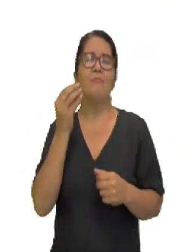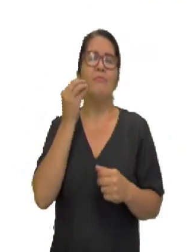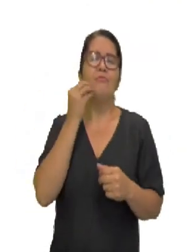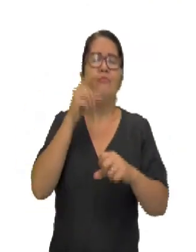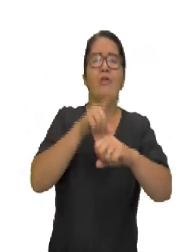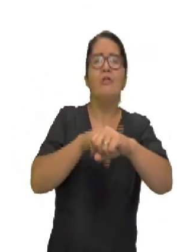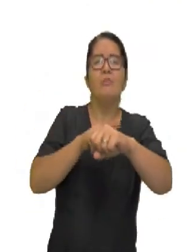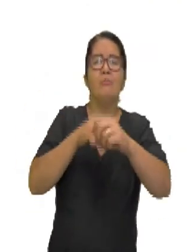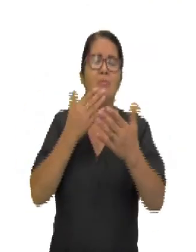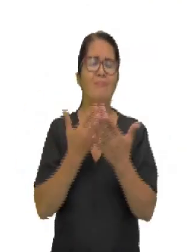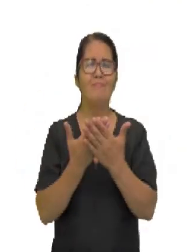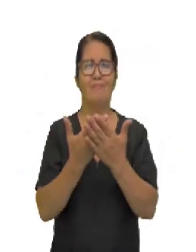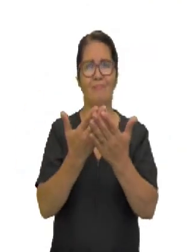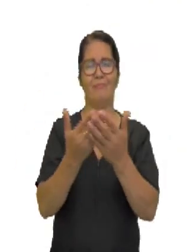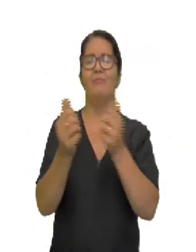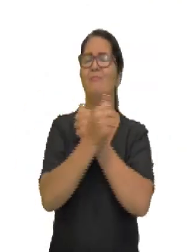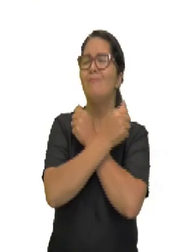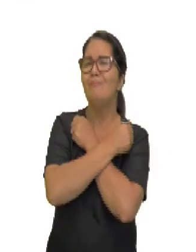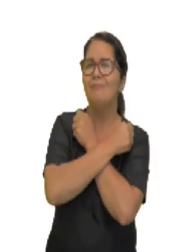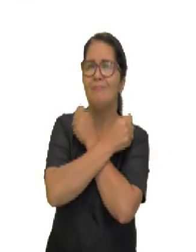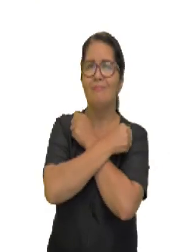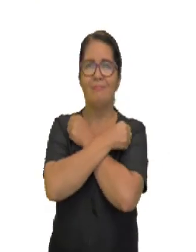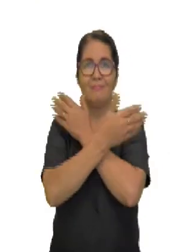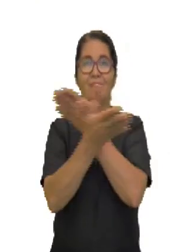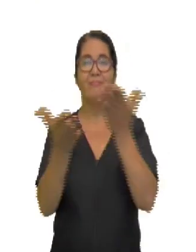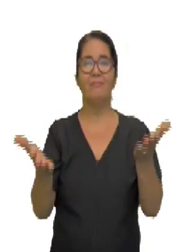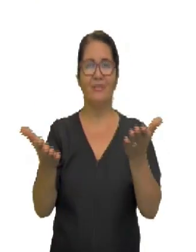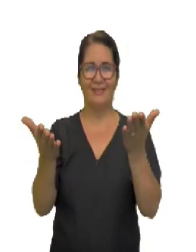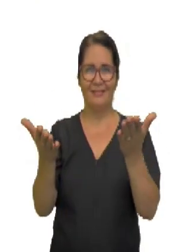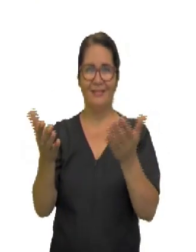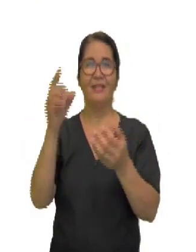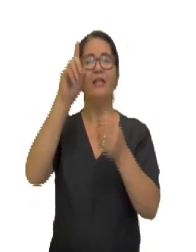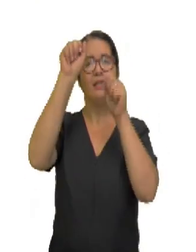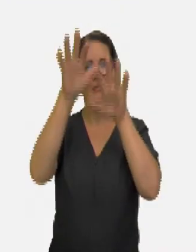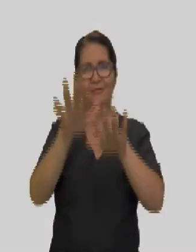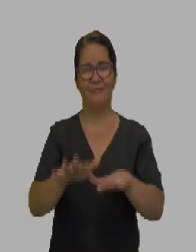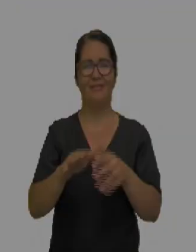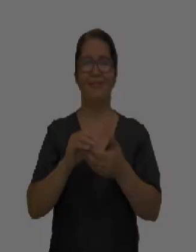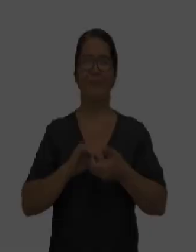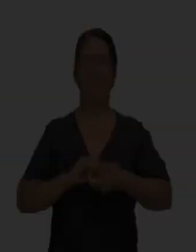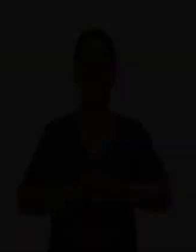momento, estudem. Um abraço, fiquem com Deus e até a próxima.